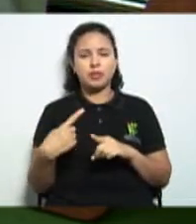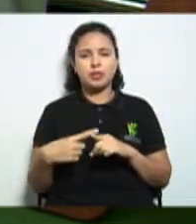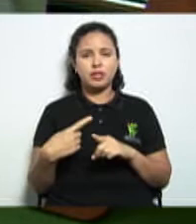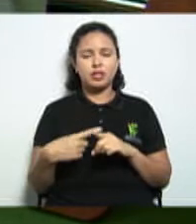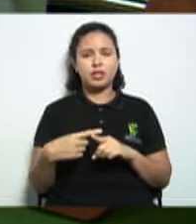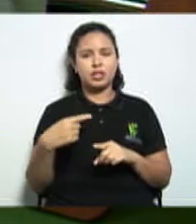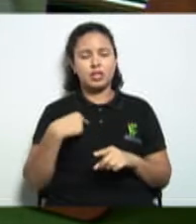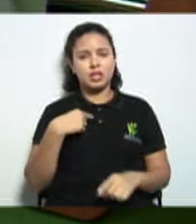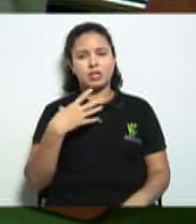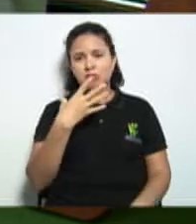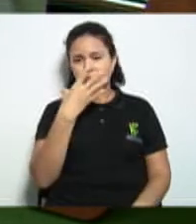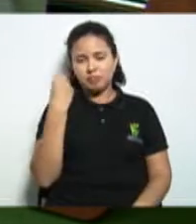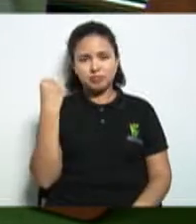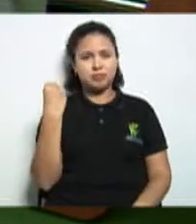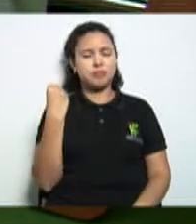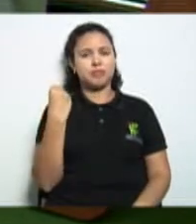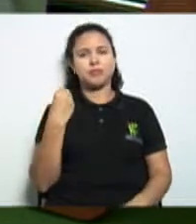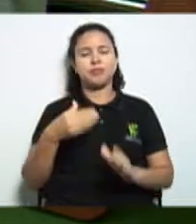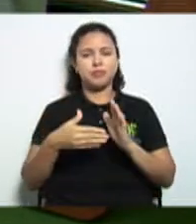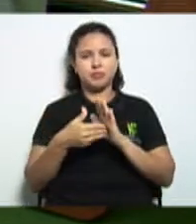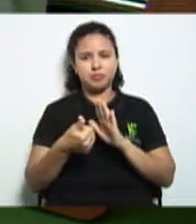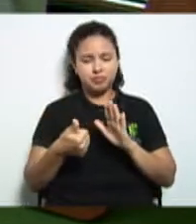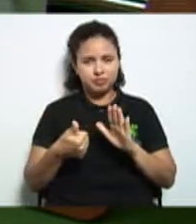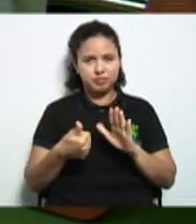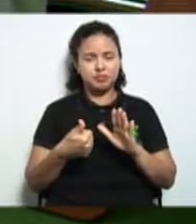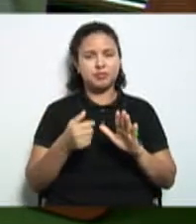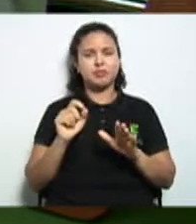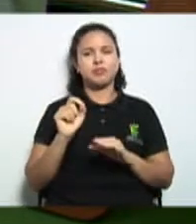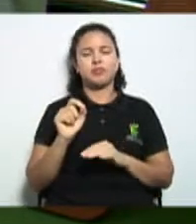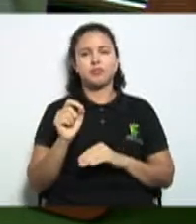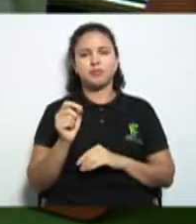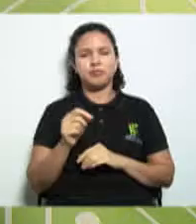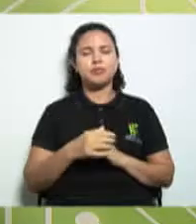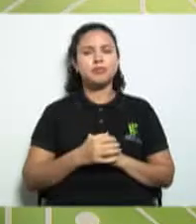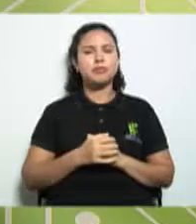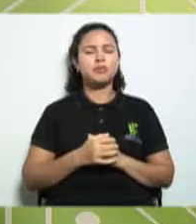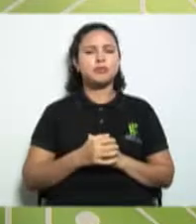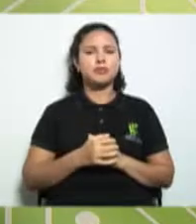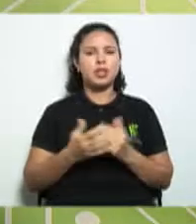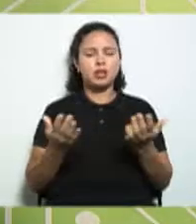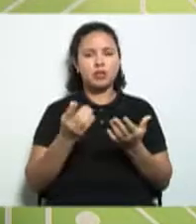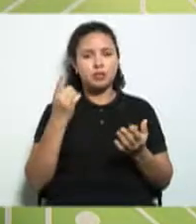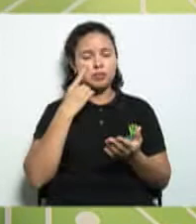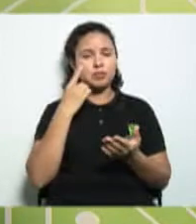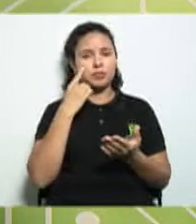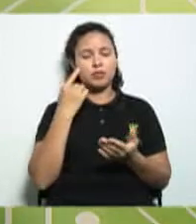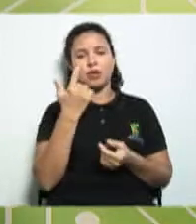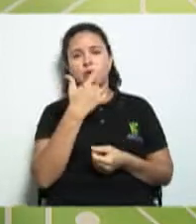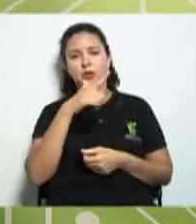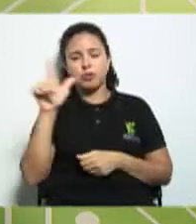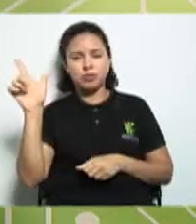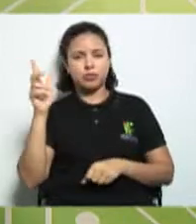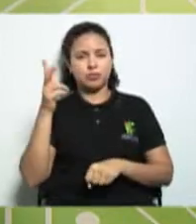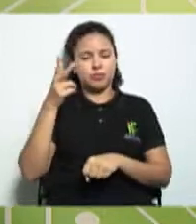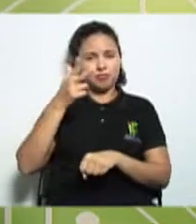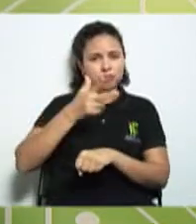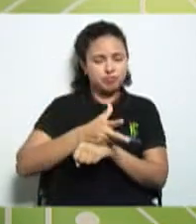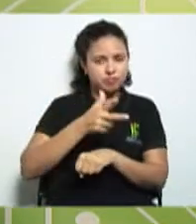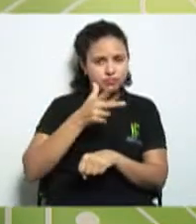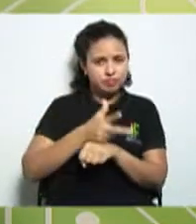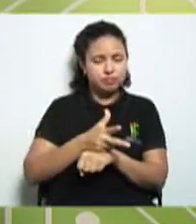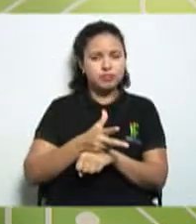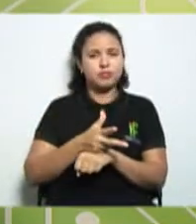liga do aparelho, mas eu tiro daqui a pouco. A gente vai ver agora outro externo, né, outro vídeo para vocês, que fala